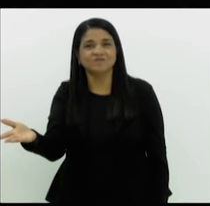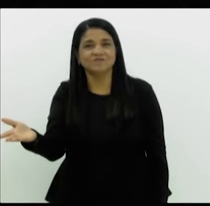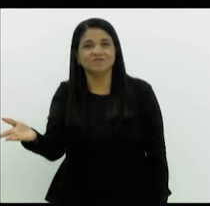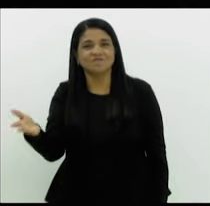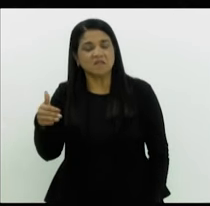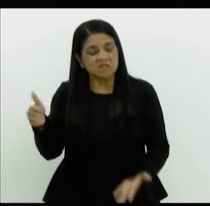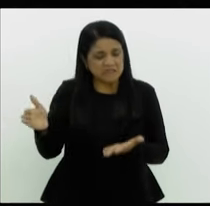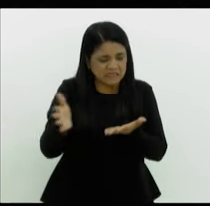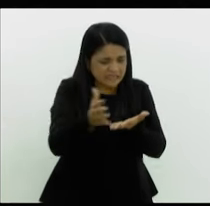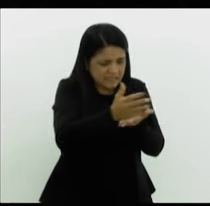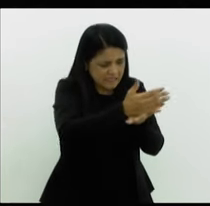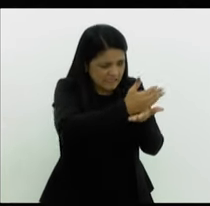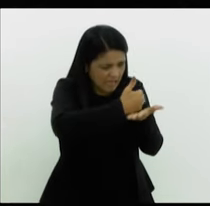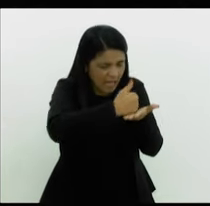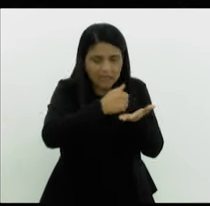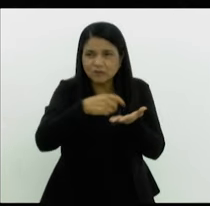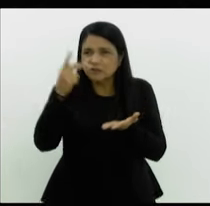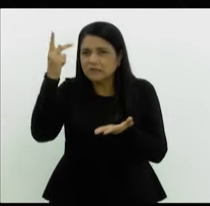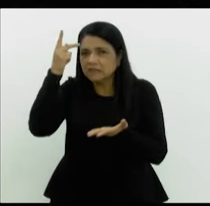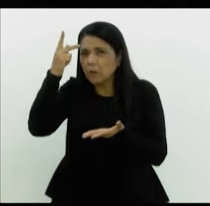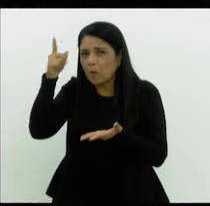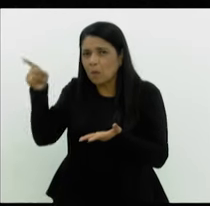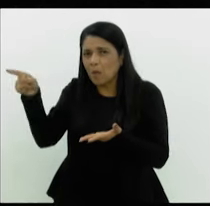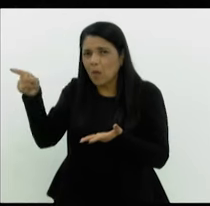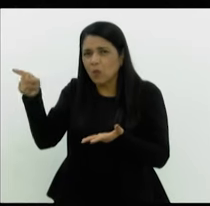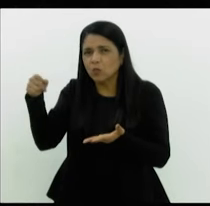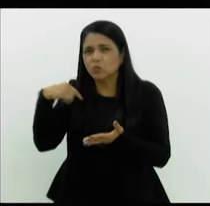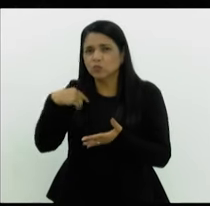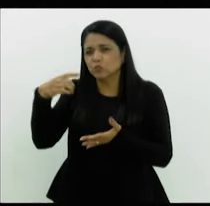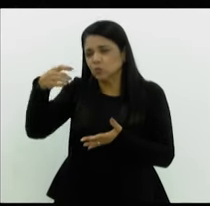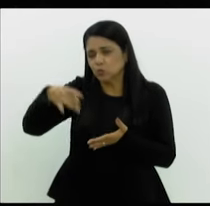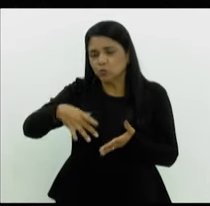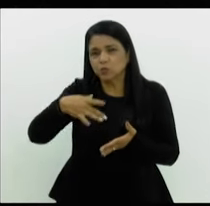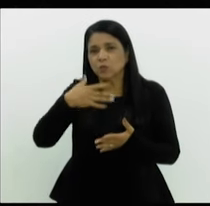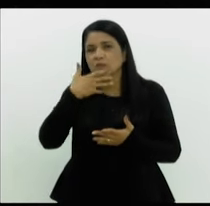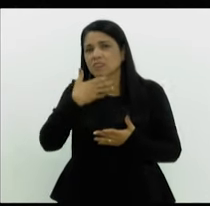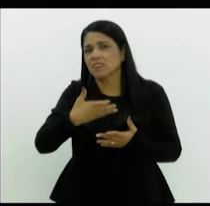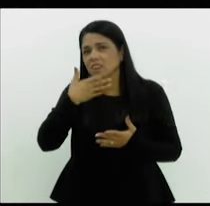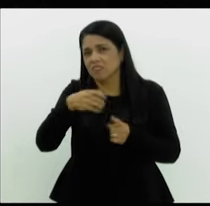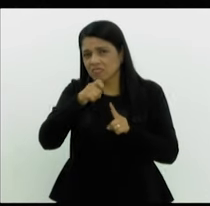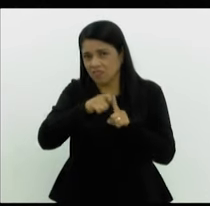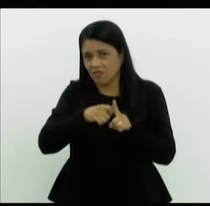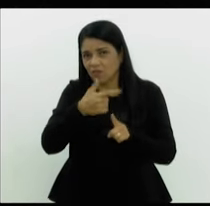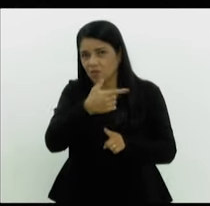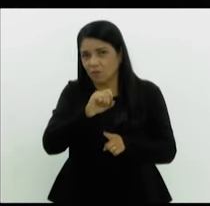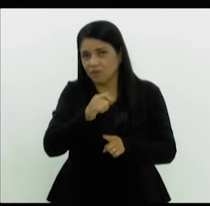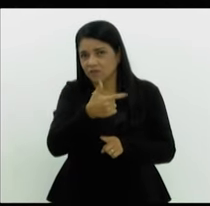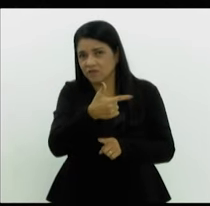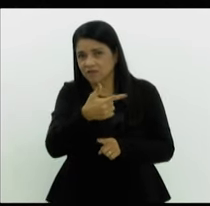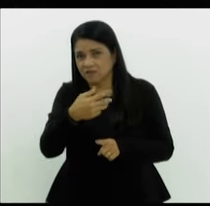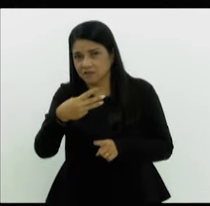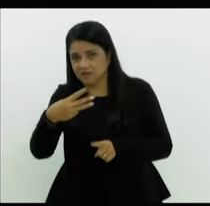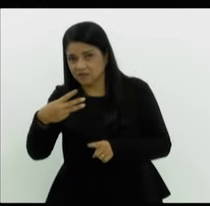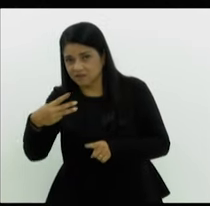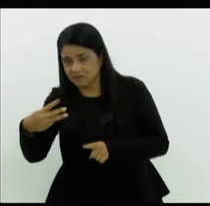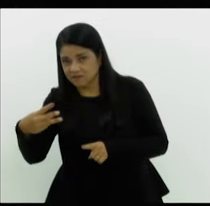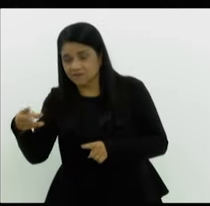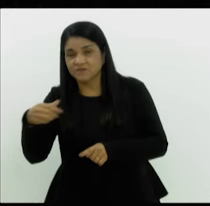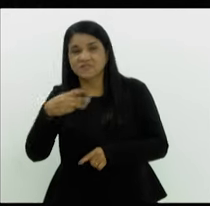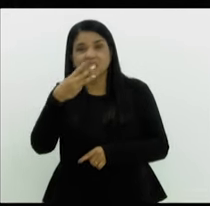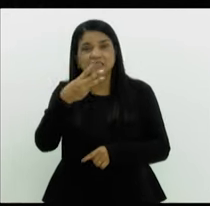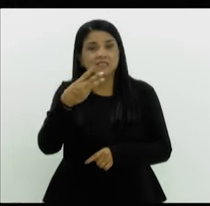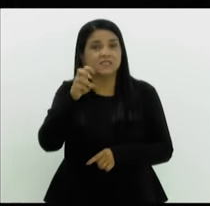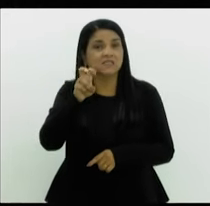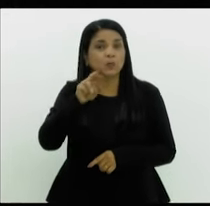dado disponível em São Paulo, no último Natal de 2023, foram 35 mil saídas e